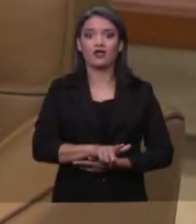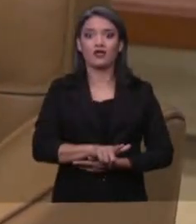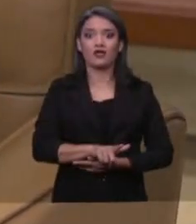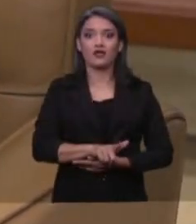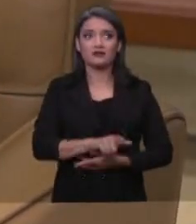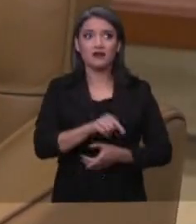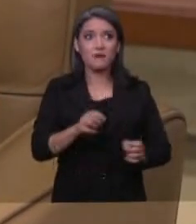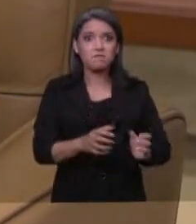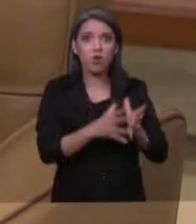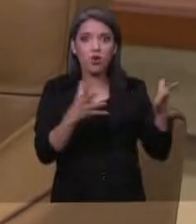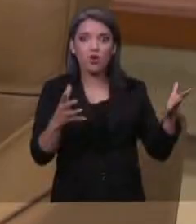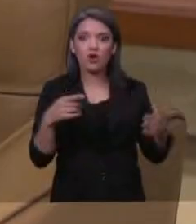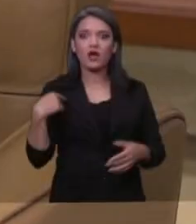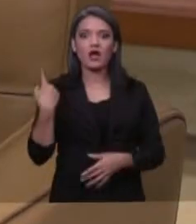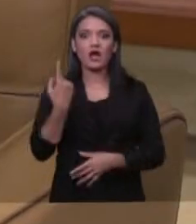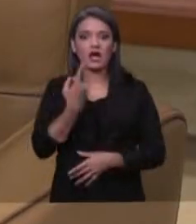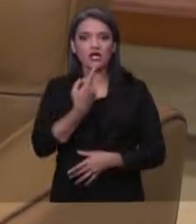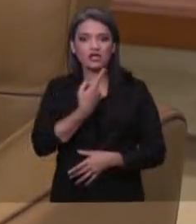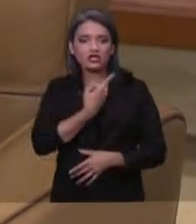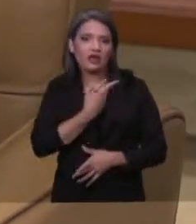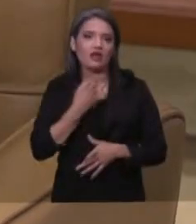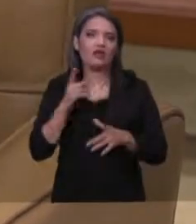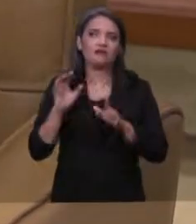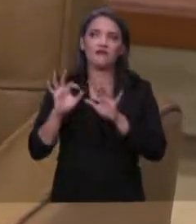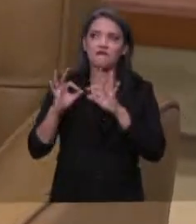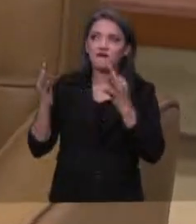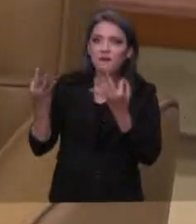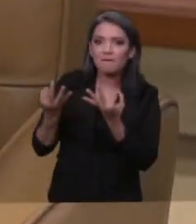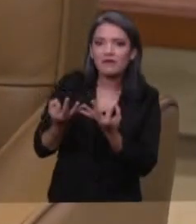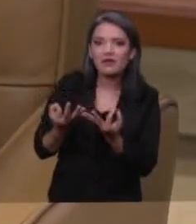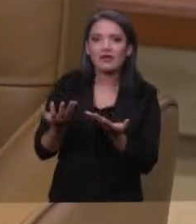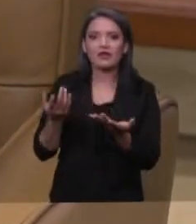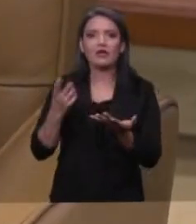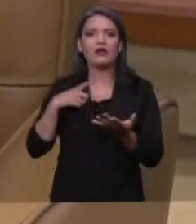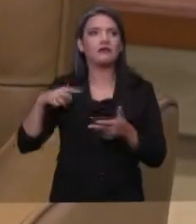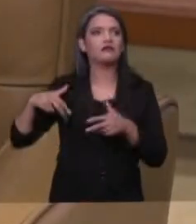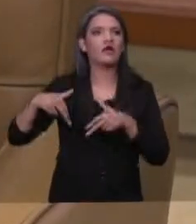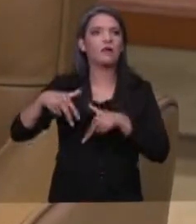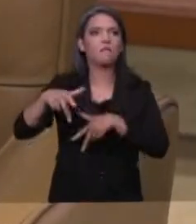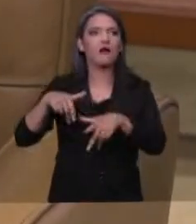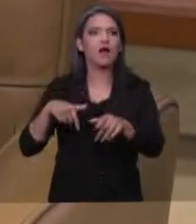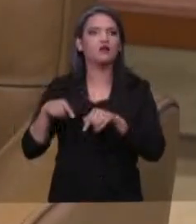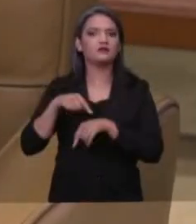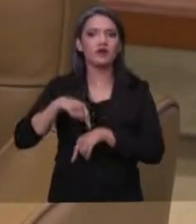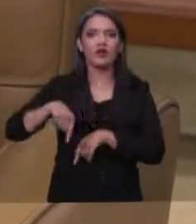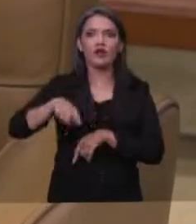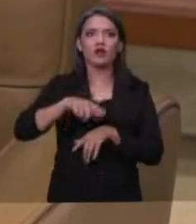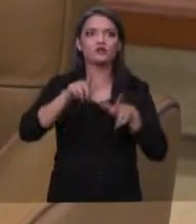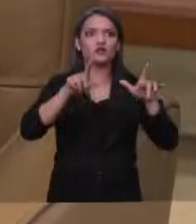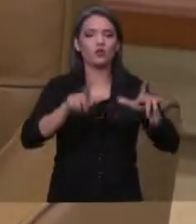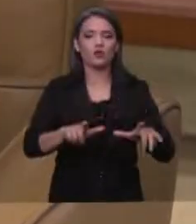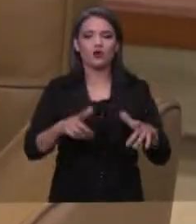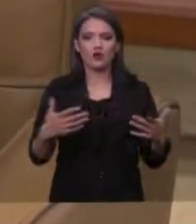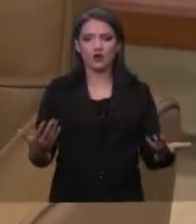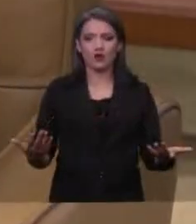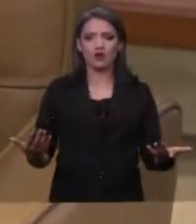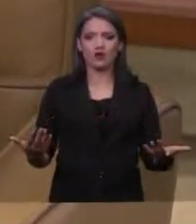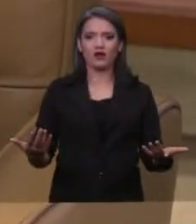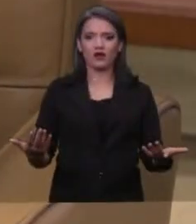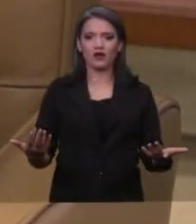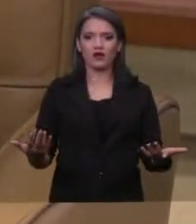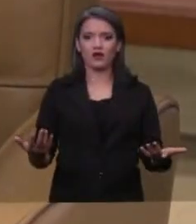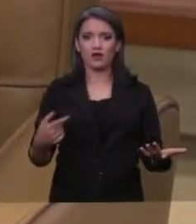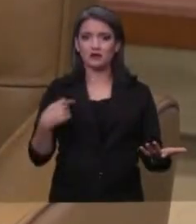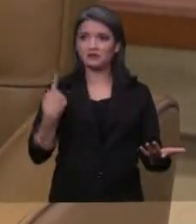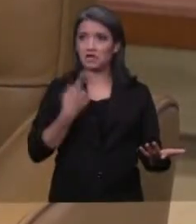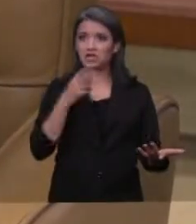Todos nós passamos por lá, os nossos familiares, todas as pessoas, de alguma forma, representativas do Brasil, usam